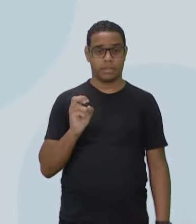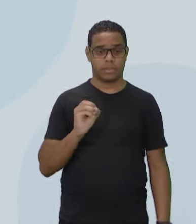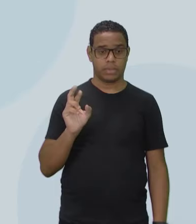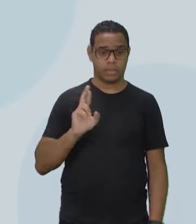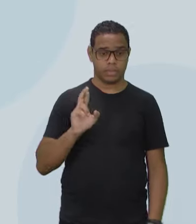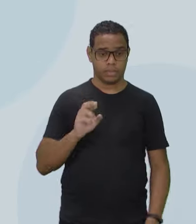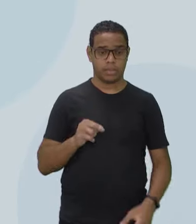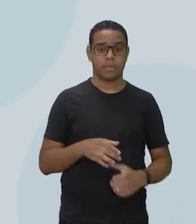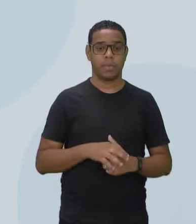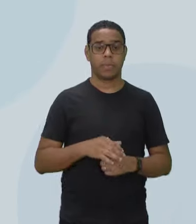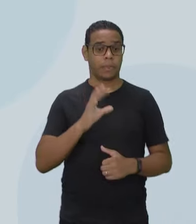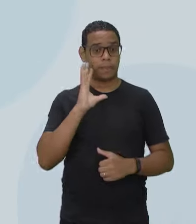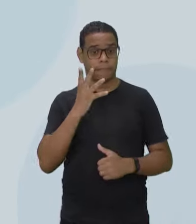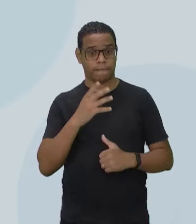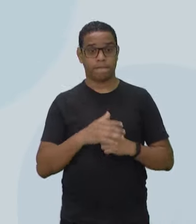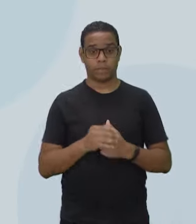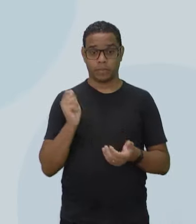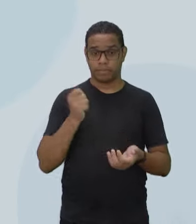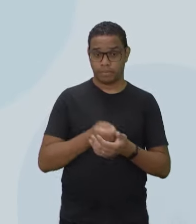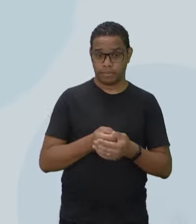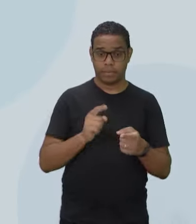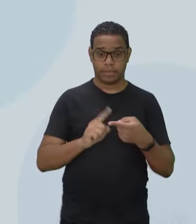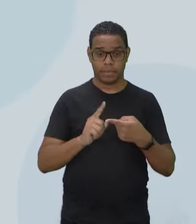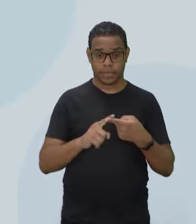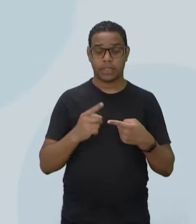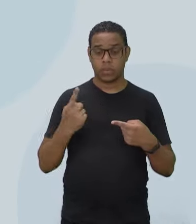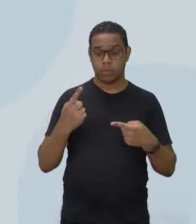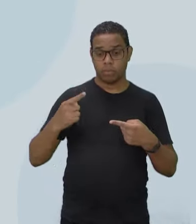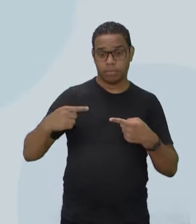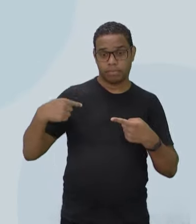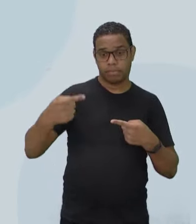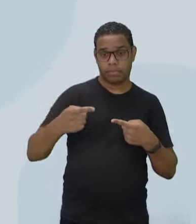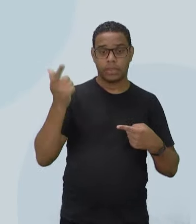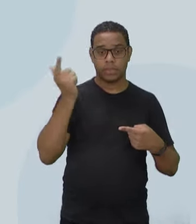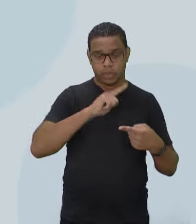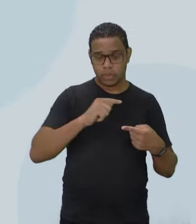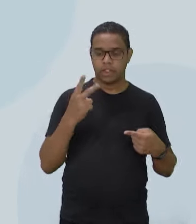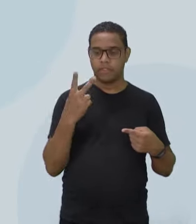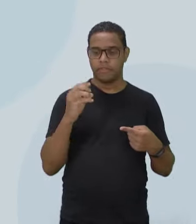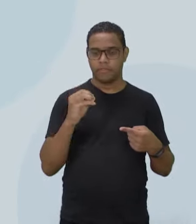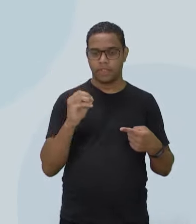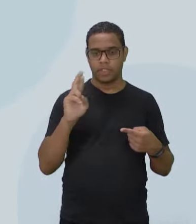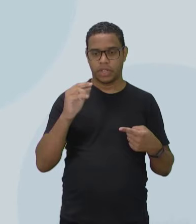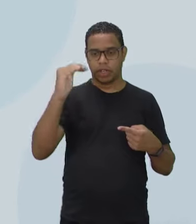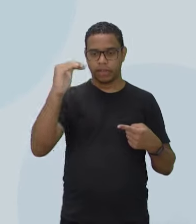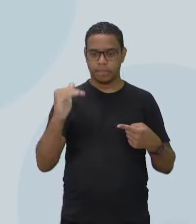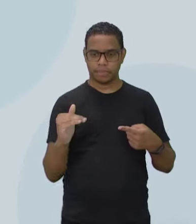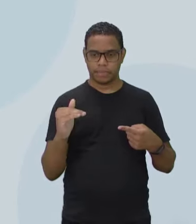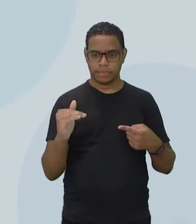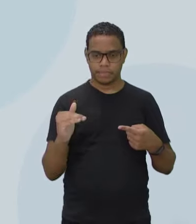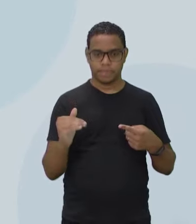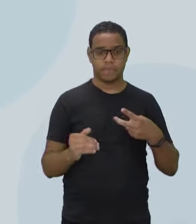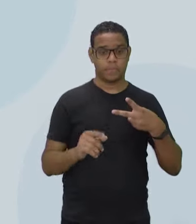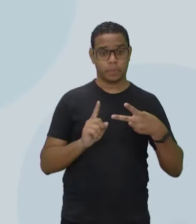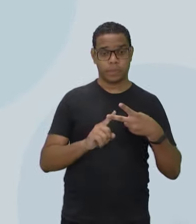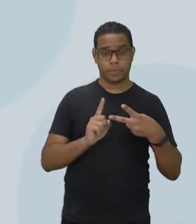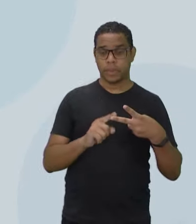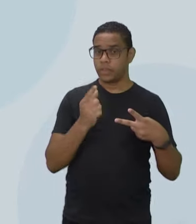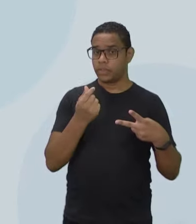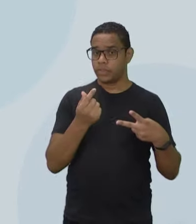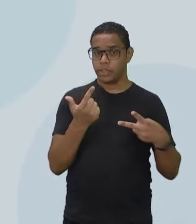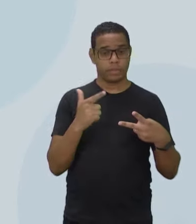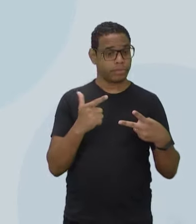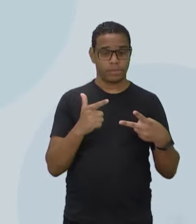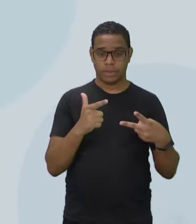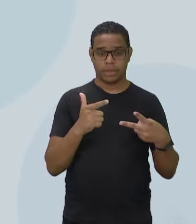350. A decisão: pagar a conta, avance uma casa e ganhe um bônus de R$ 20. E se não tem dinheiro